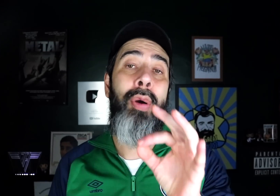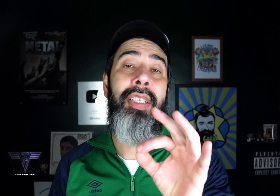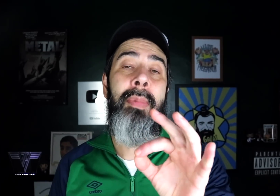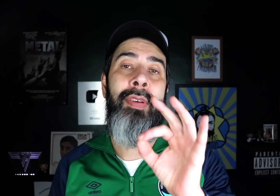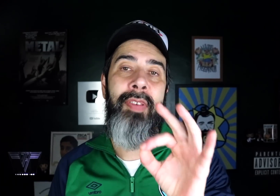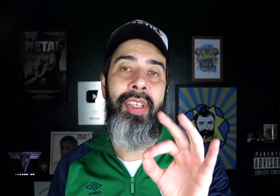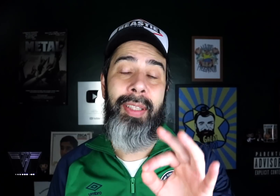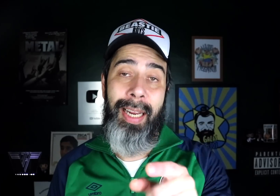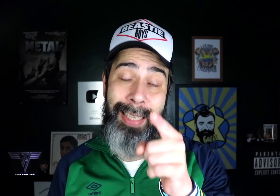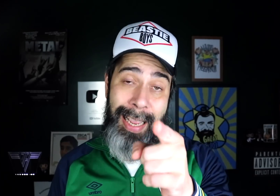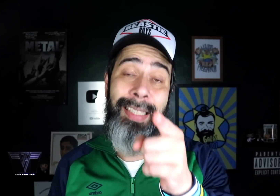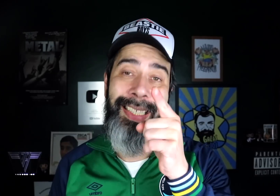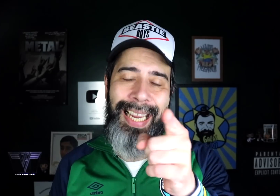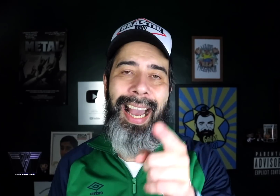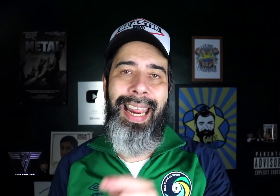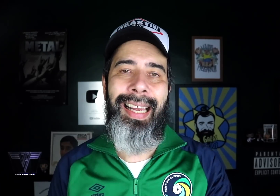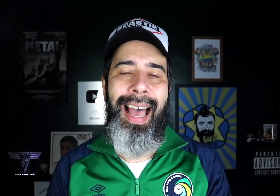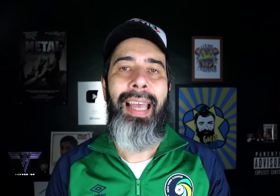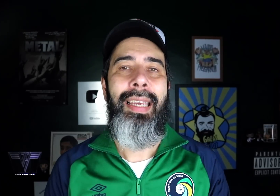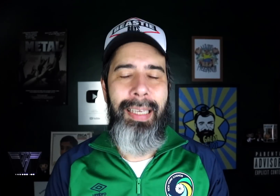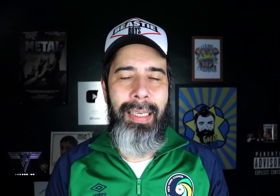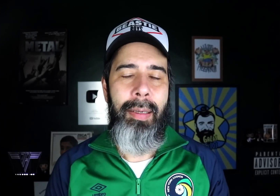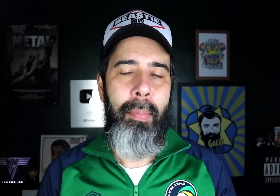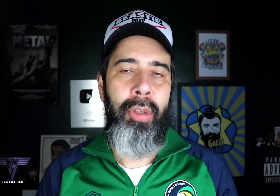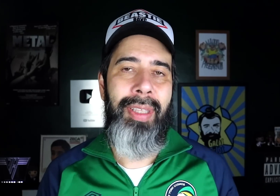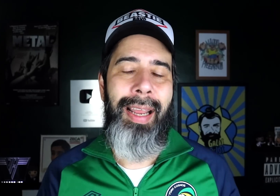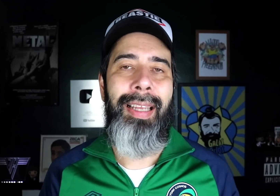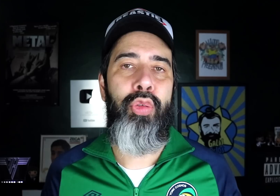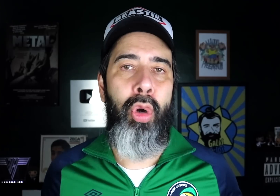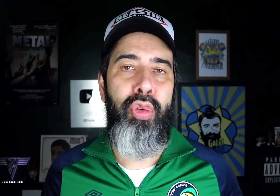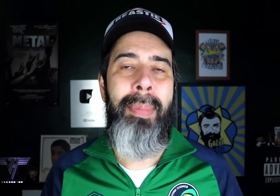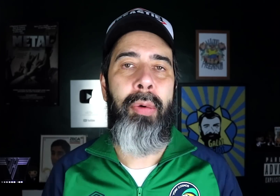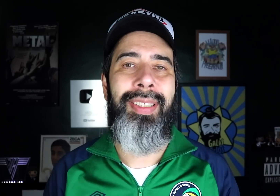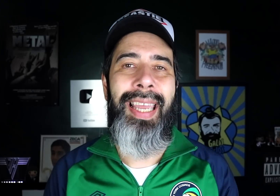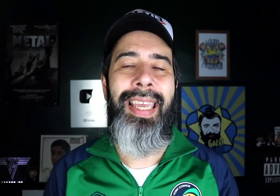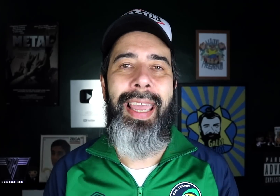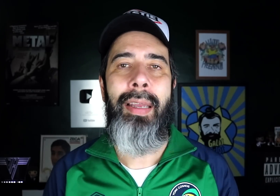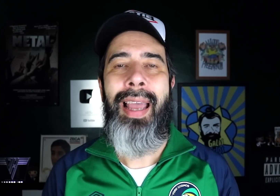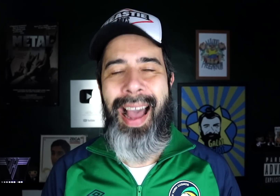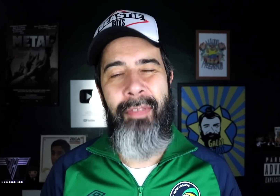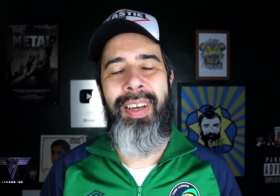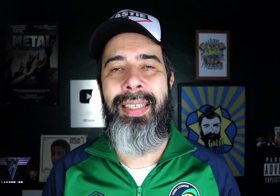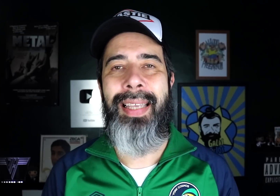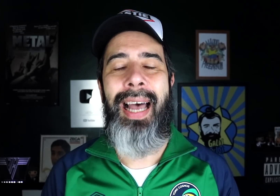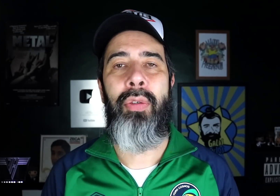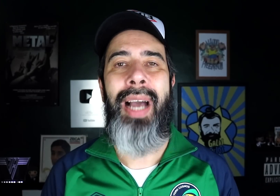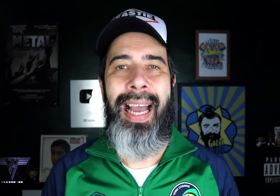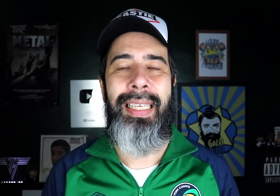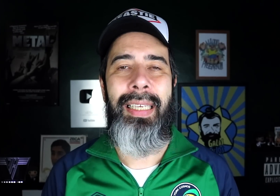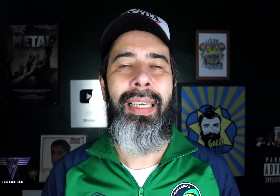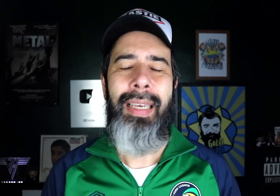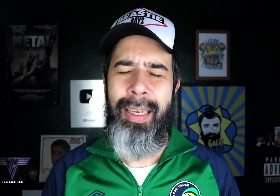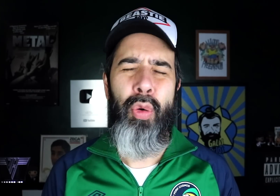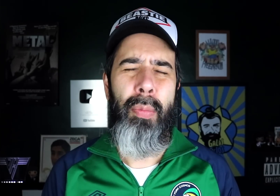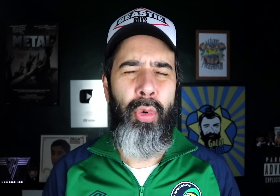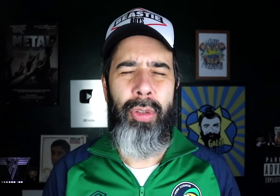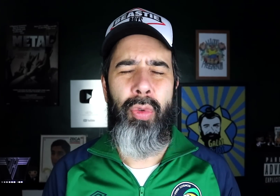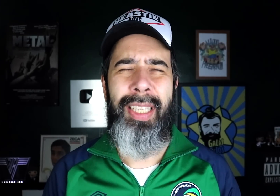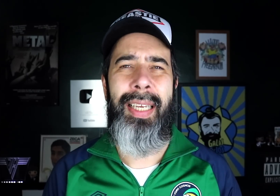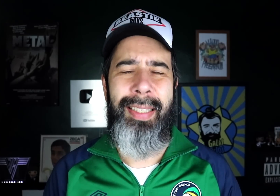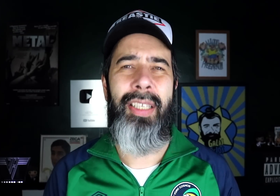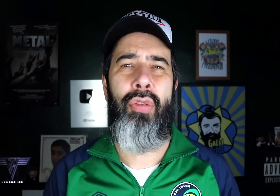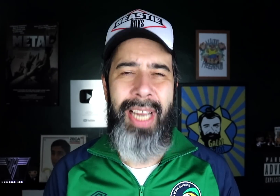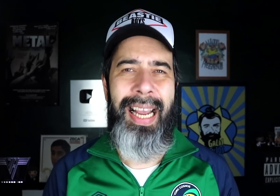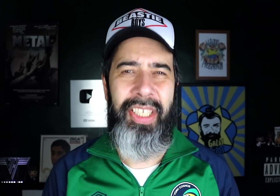Bumbum 2023. Aliás, chegarei lá e mostrarei todo o meu DRE avançado aqui com